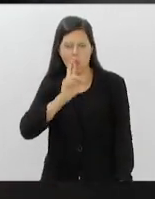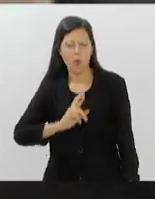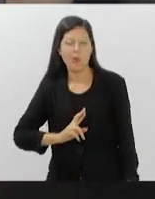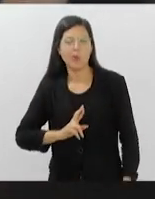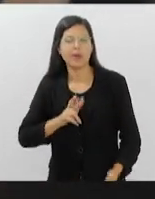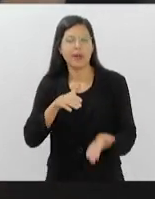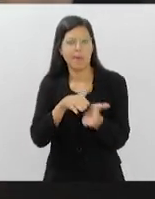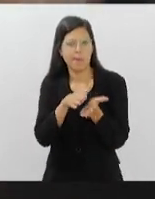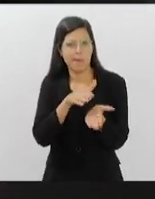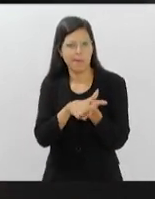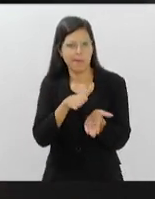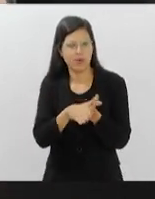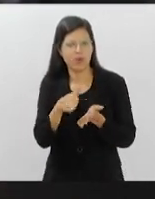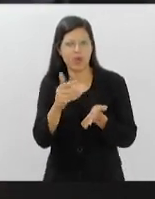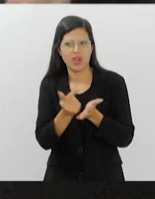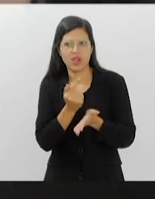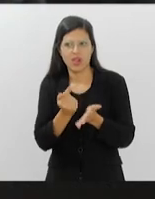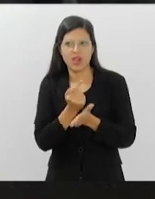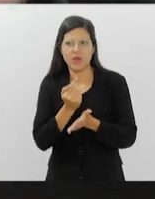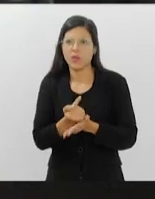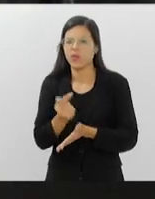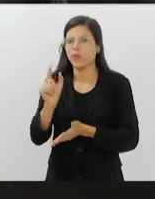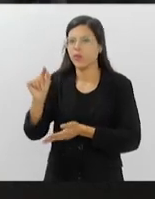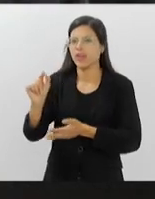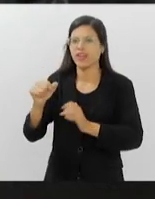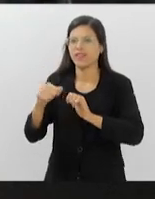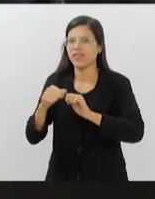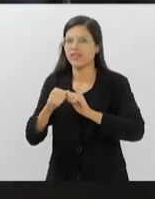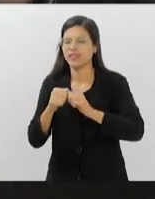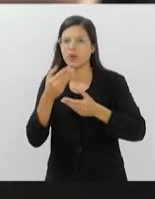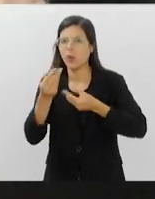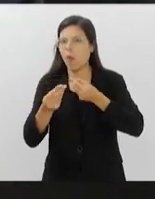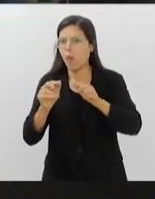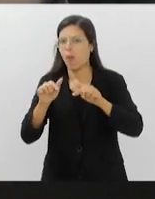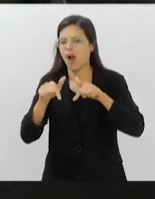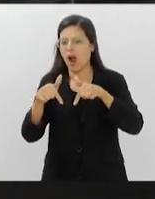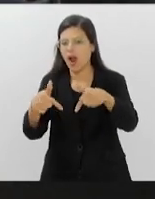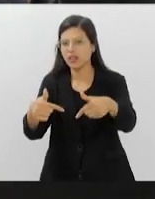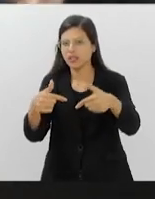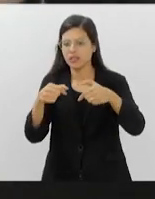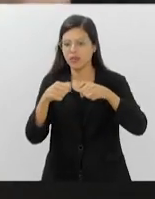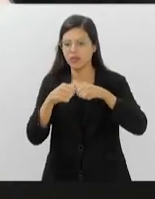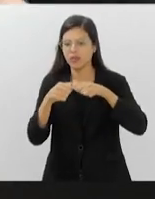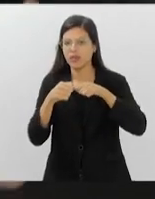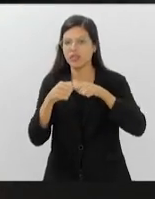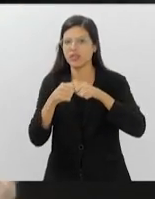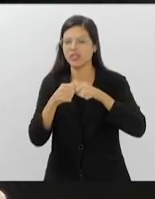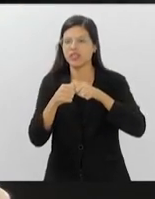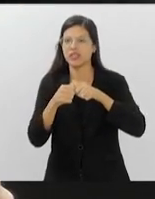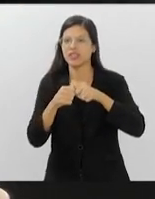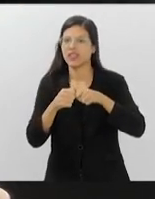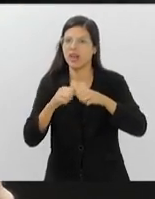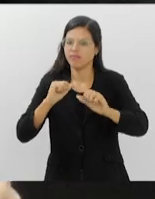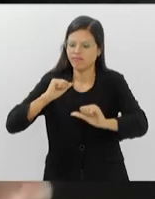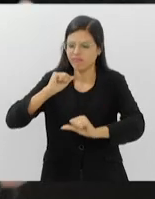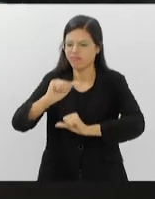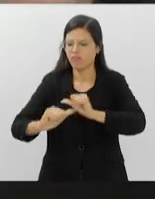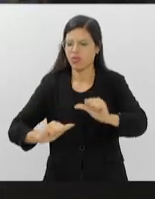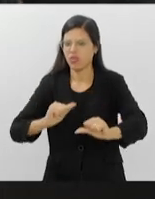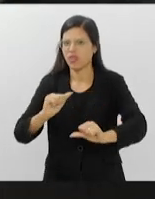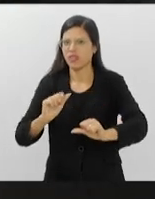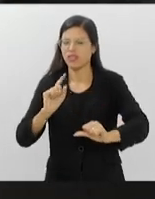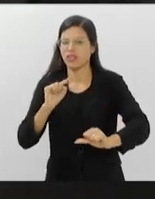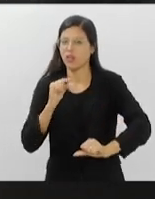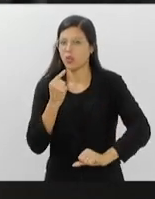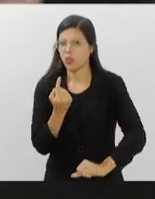livro do que fazer, né? Como podemos agir para fazer a revolução. E